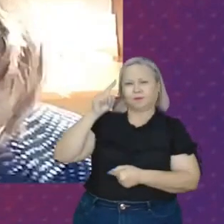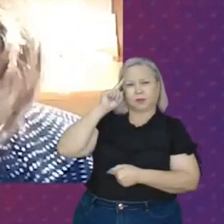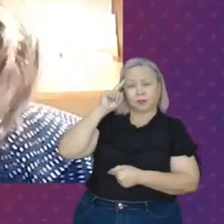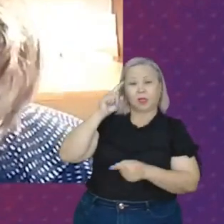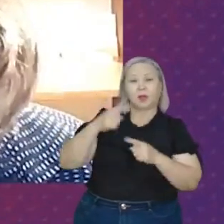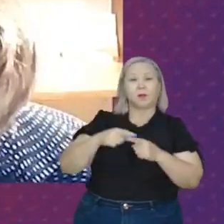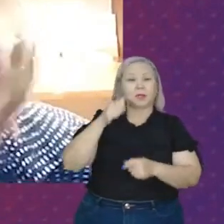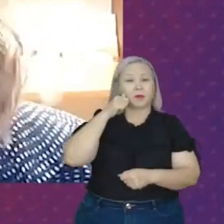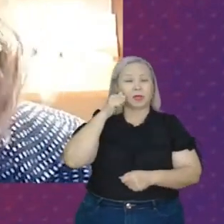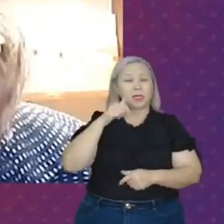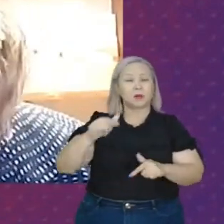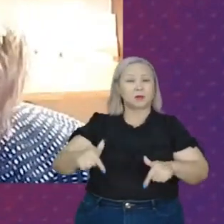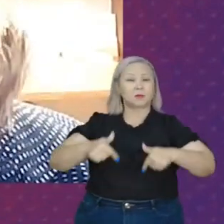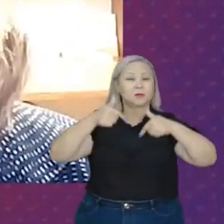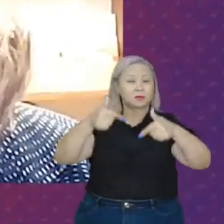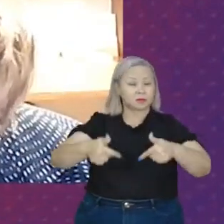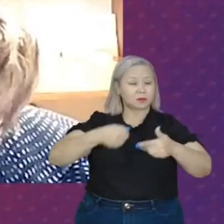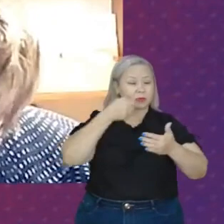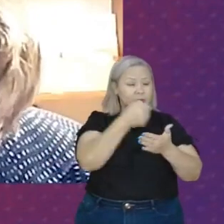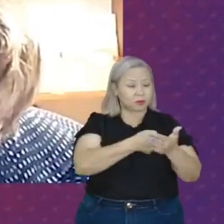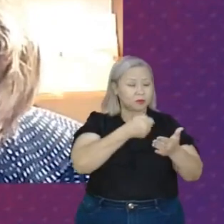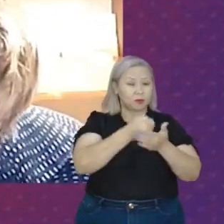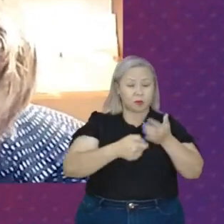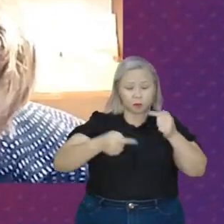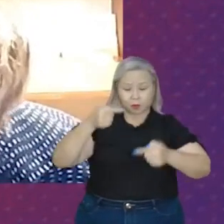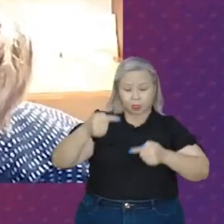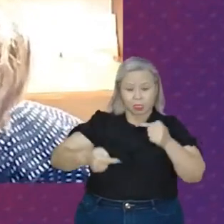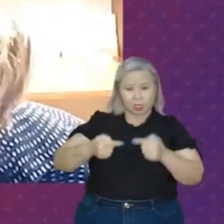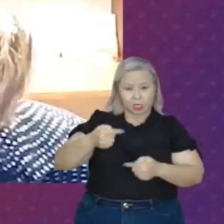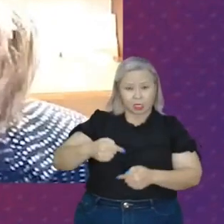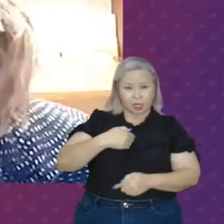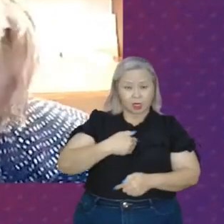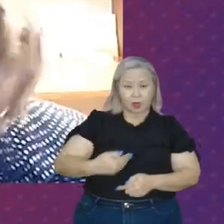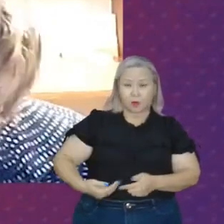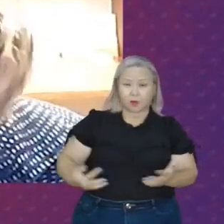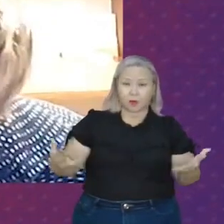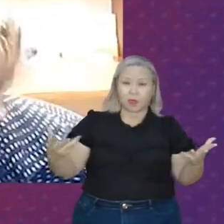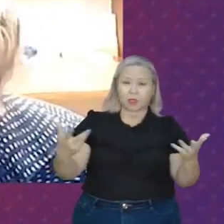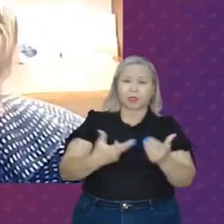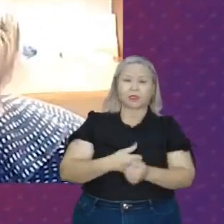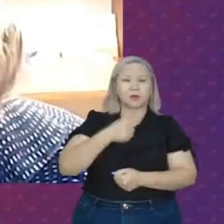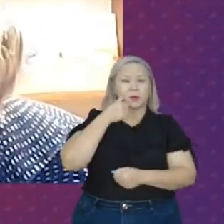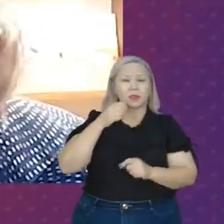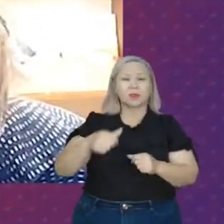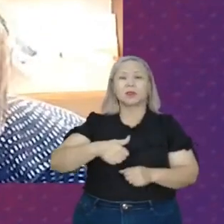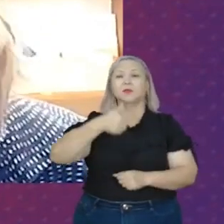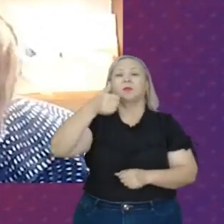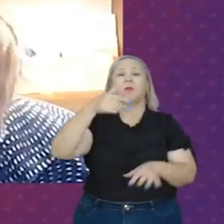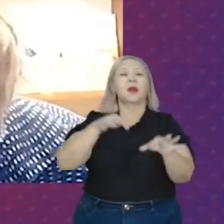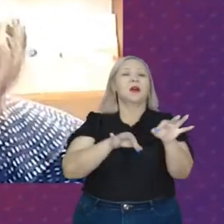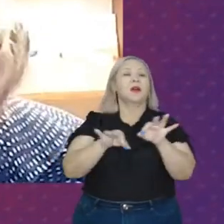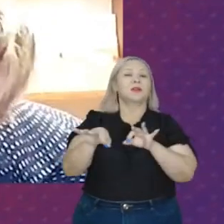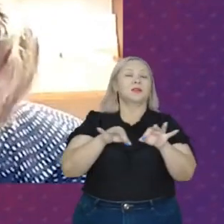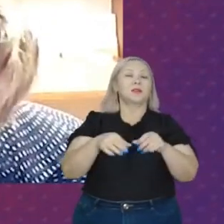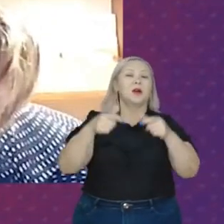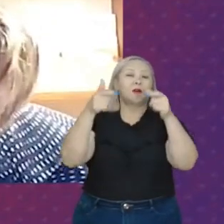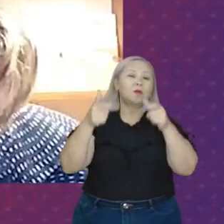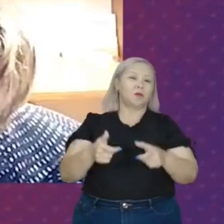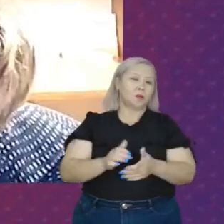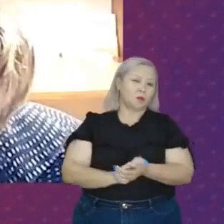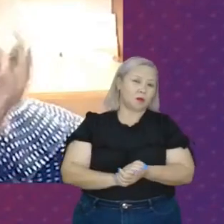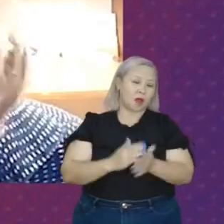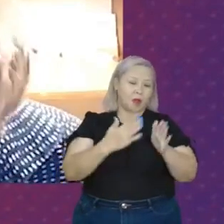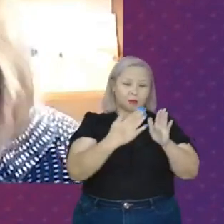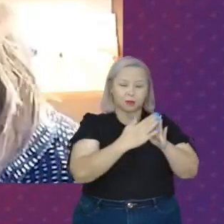que lutam por políticas públicas de qualidade. As mulheres são as primeiras a se organizarem no local de